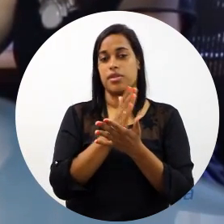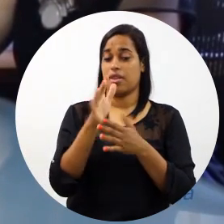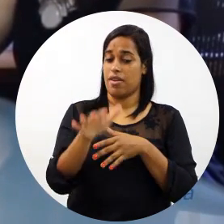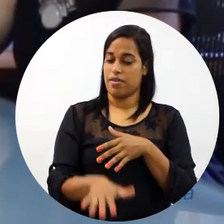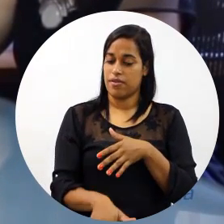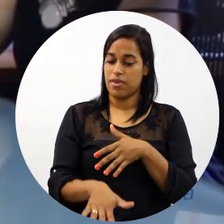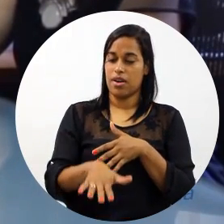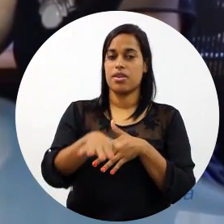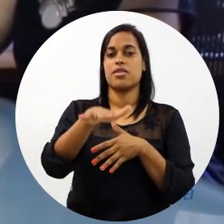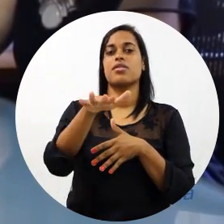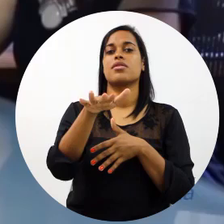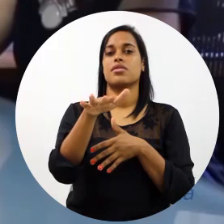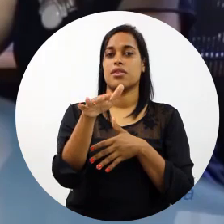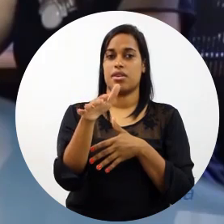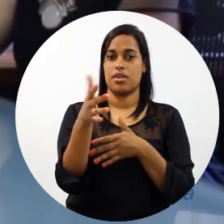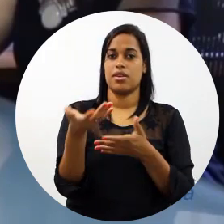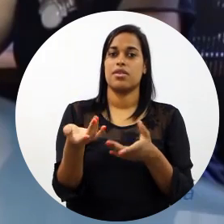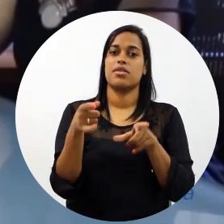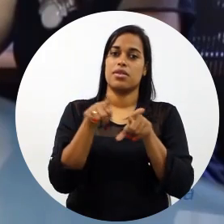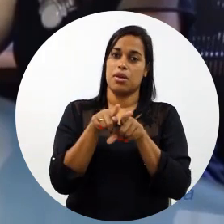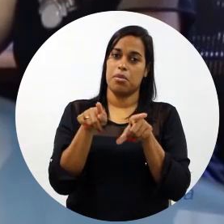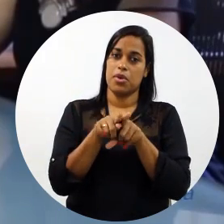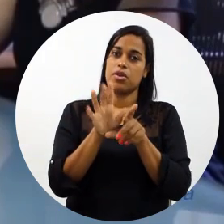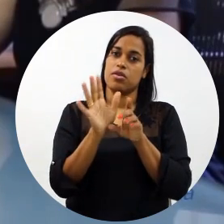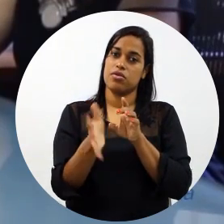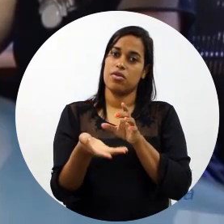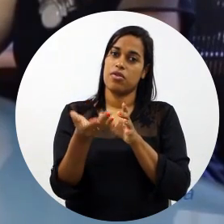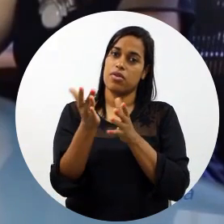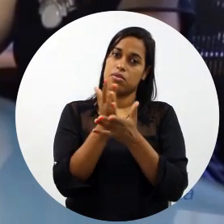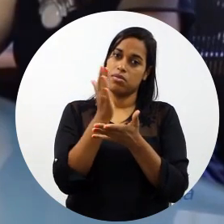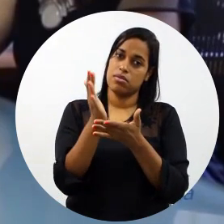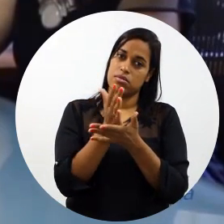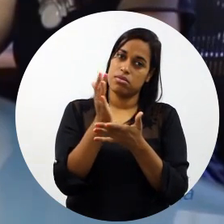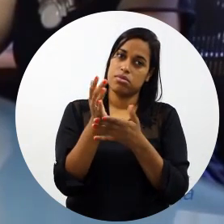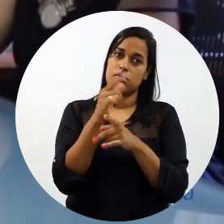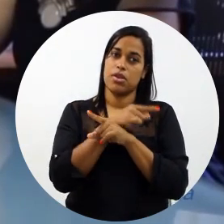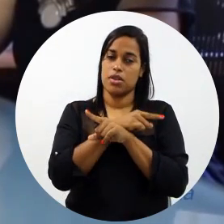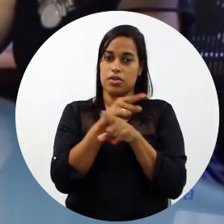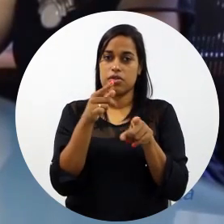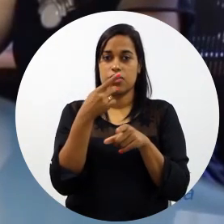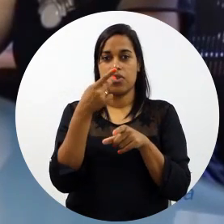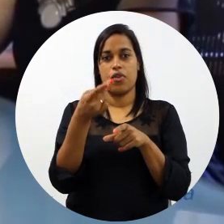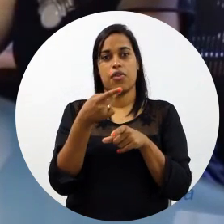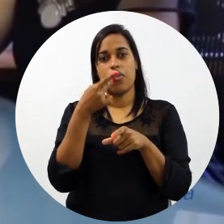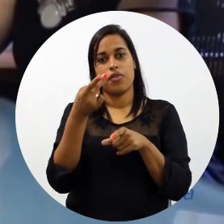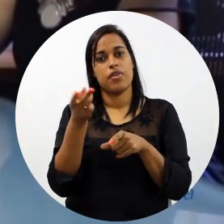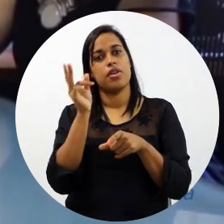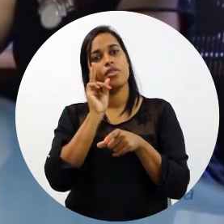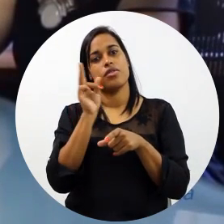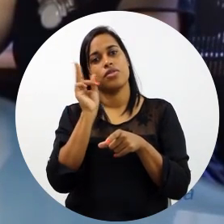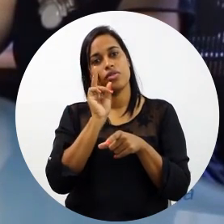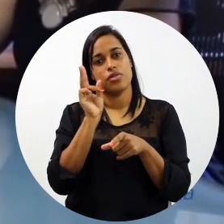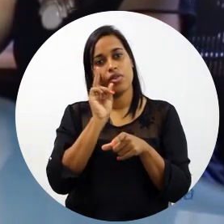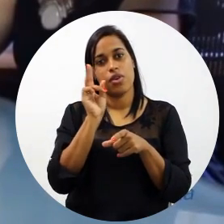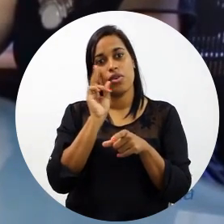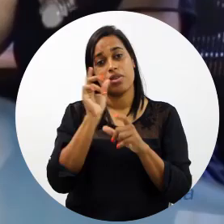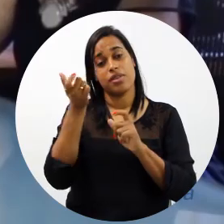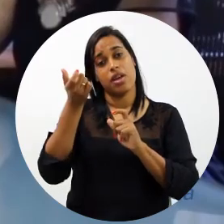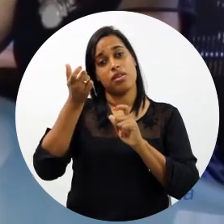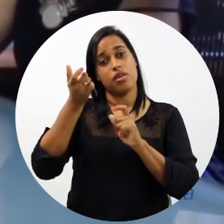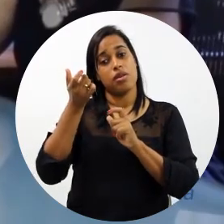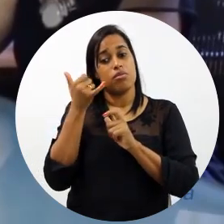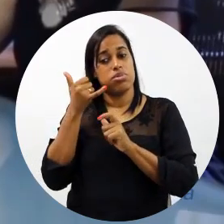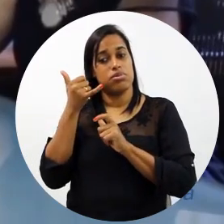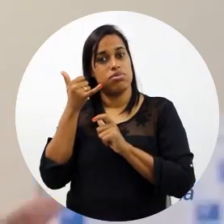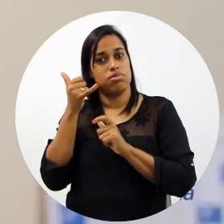né? Como é colocado no caderno de vocês, vocês vão ver a história do despertador, né?